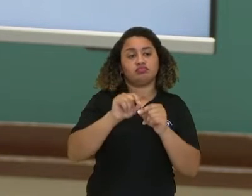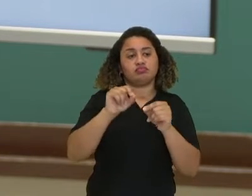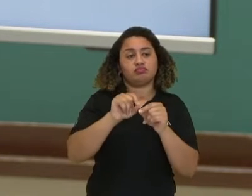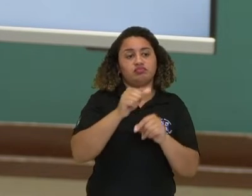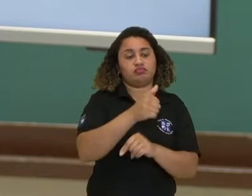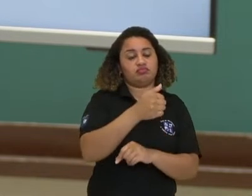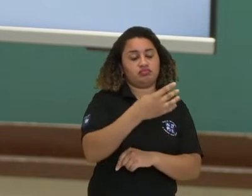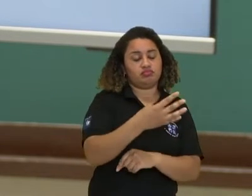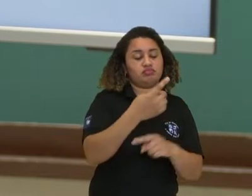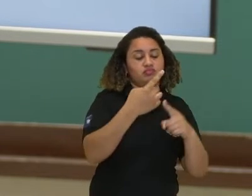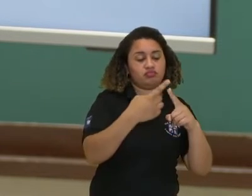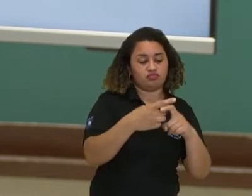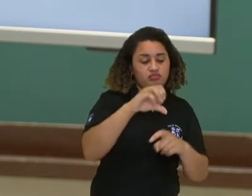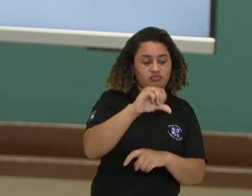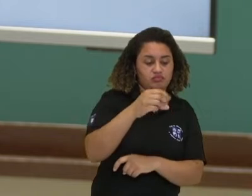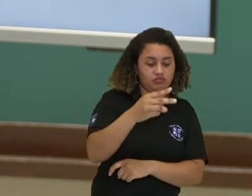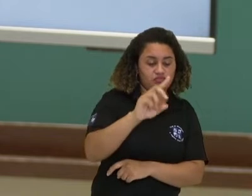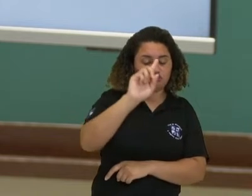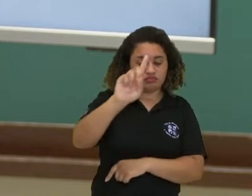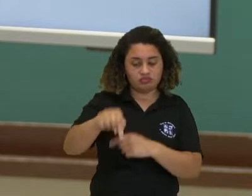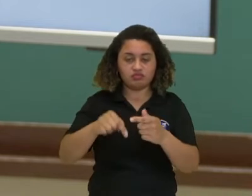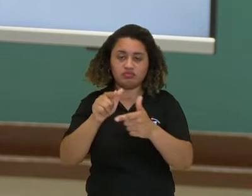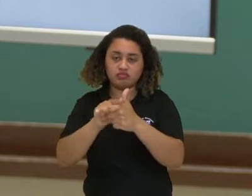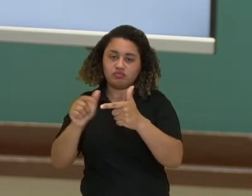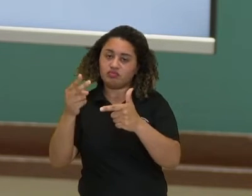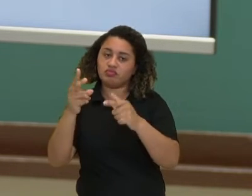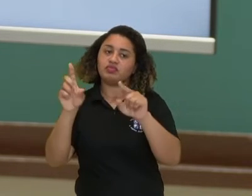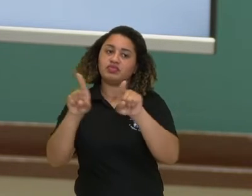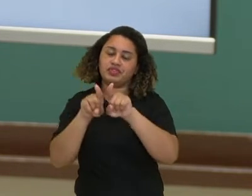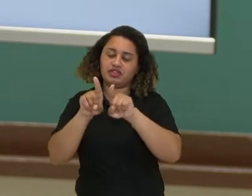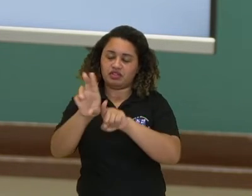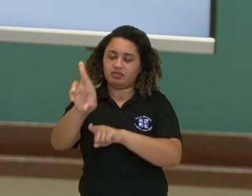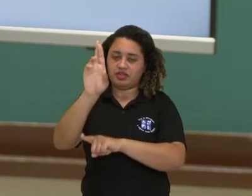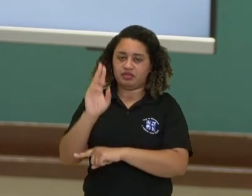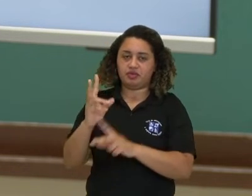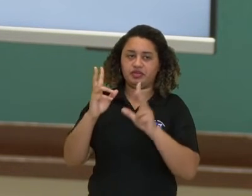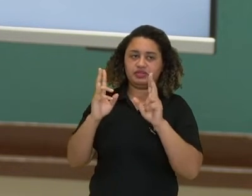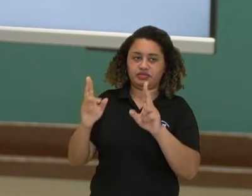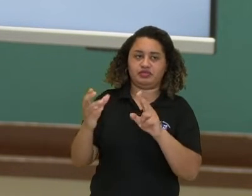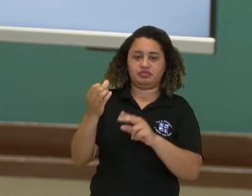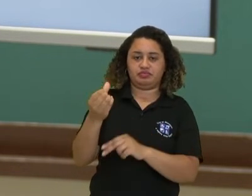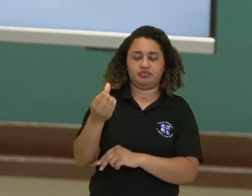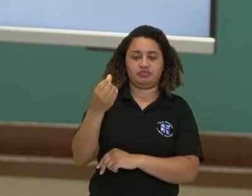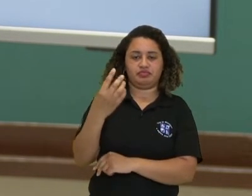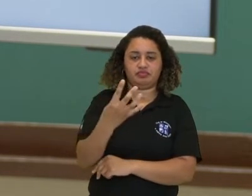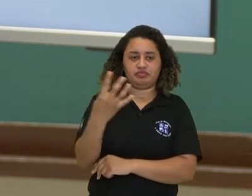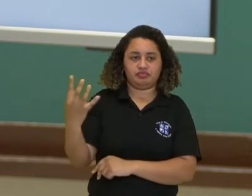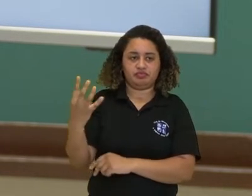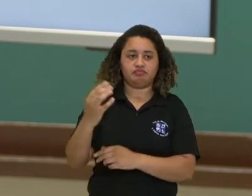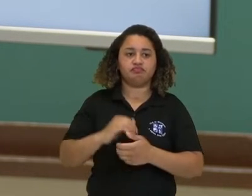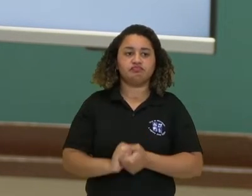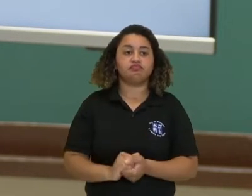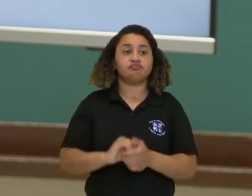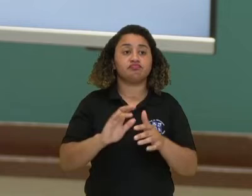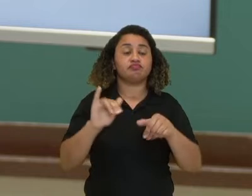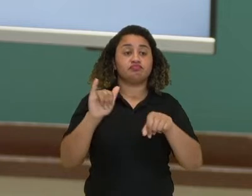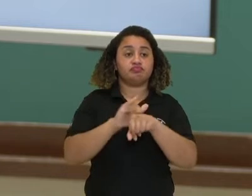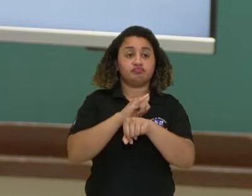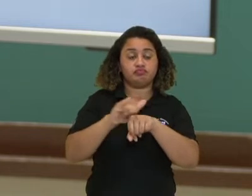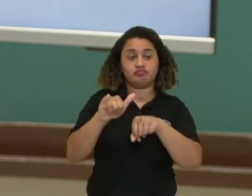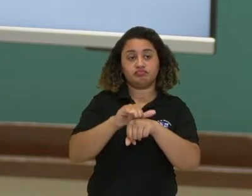14 vezes 92 e dividiram por 2, daria o mesmo resultado. A técnica de